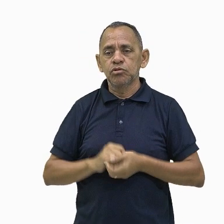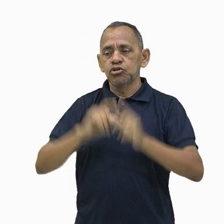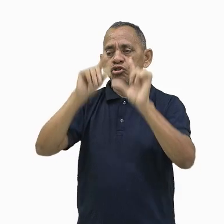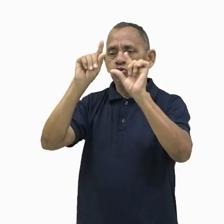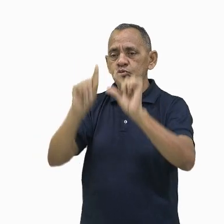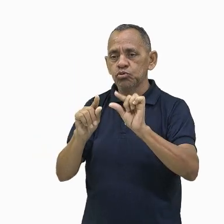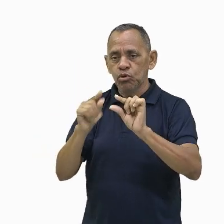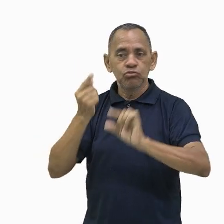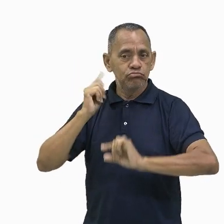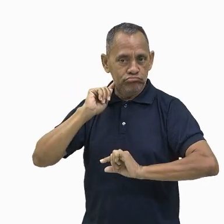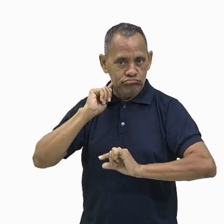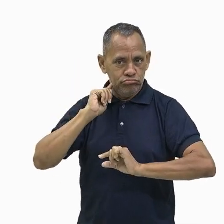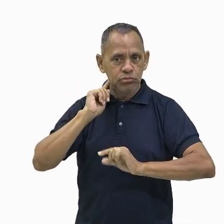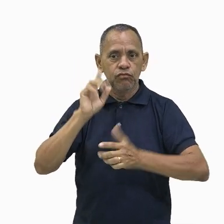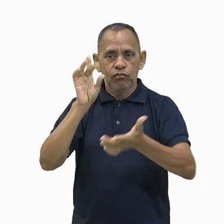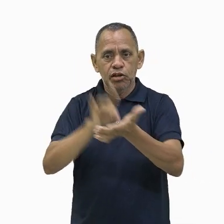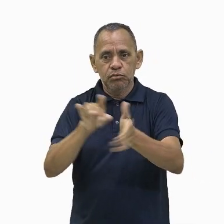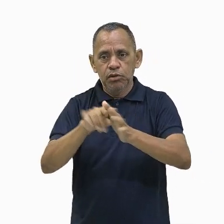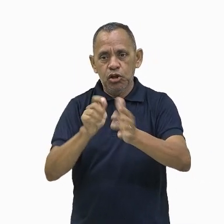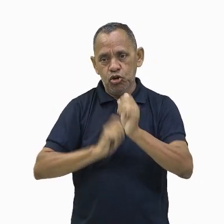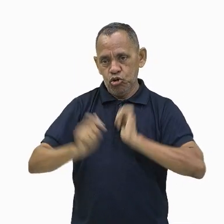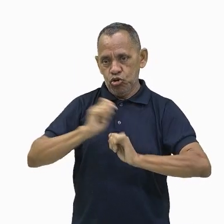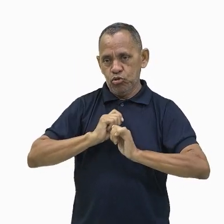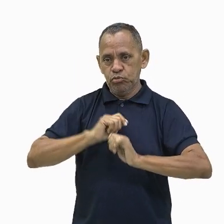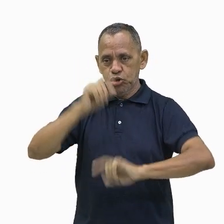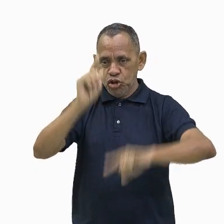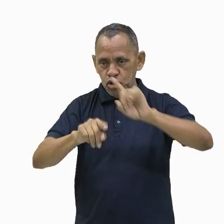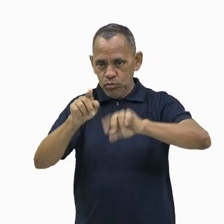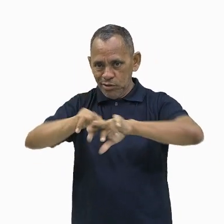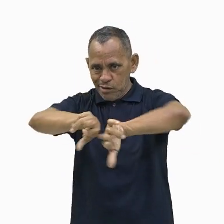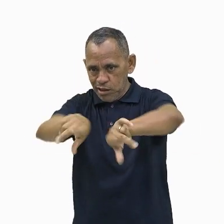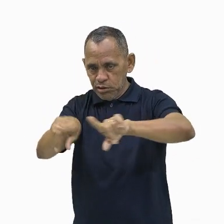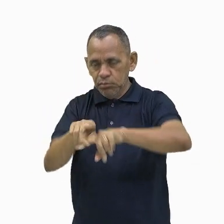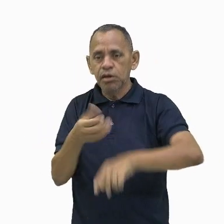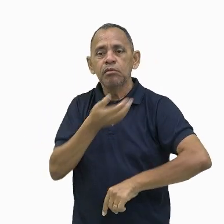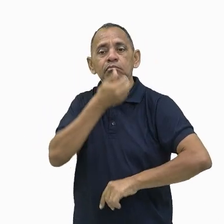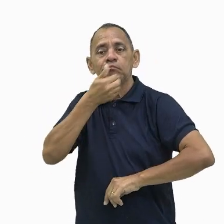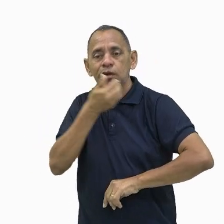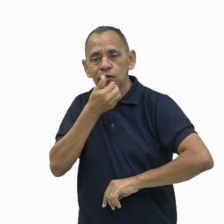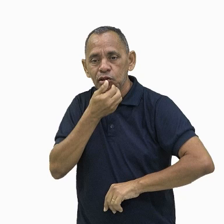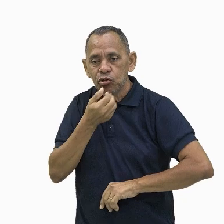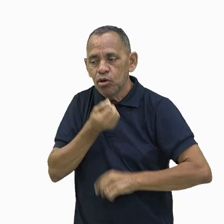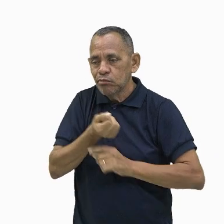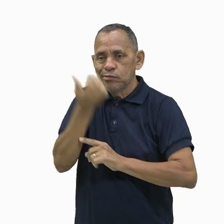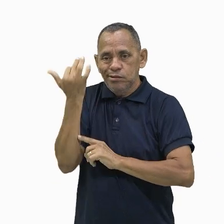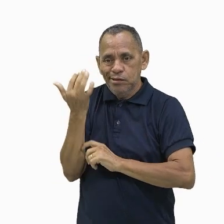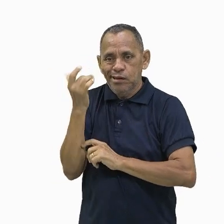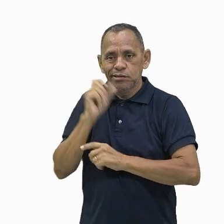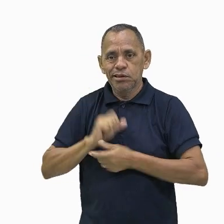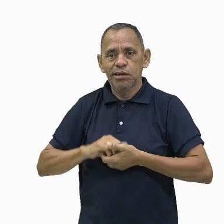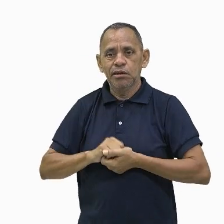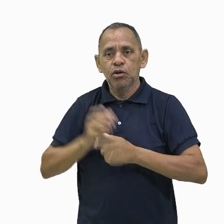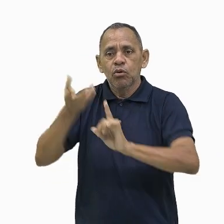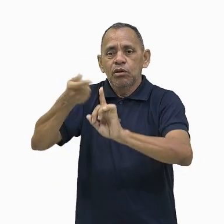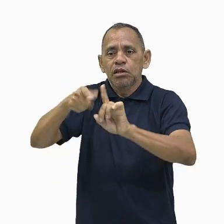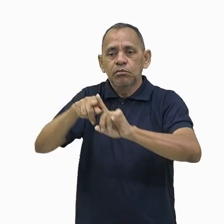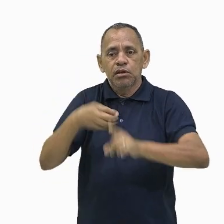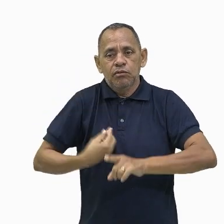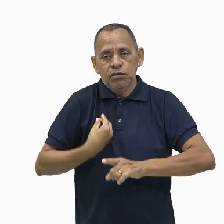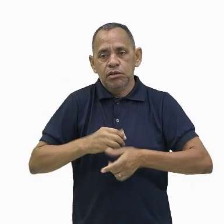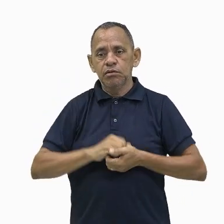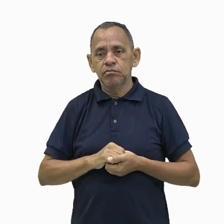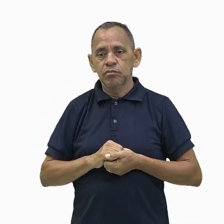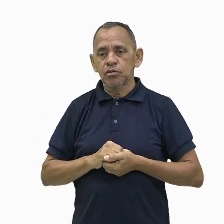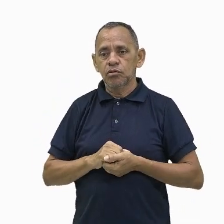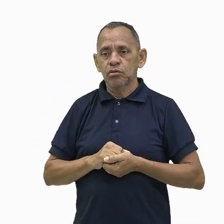redução do lixo, economia de recursos e melhoria na qualidade de vida. E uma curiosidade que eu deixo aqui para